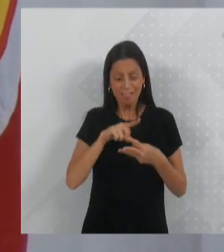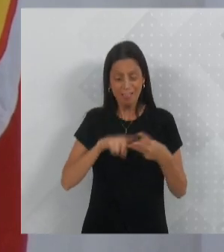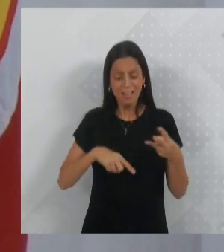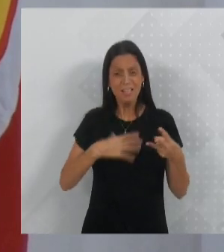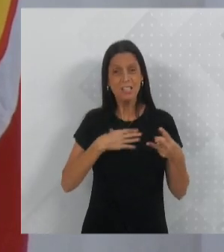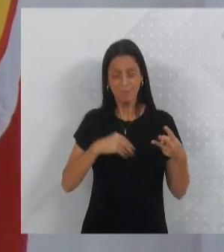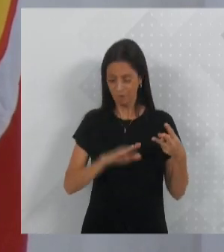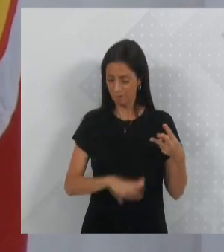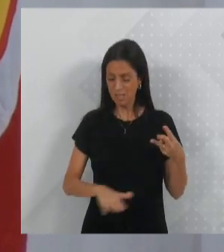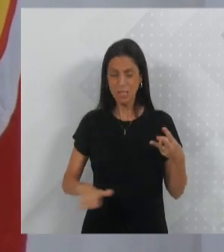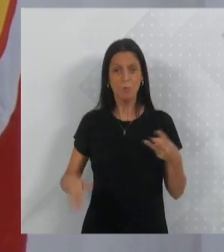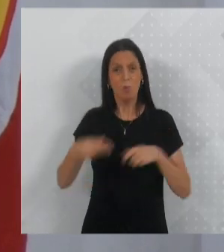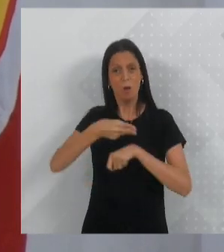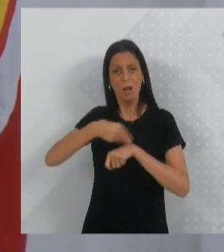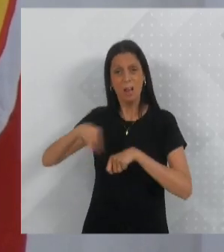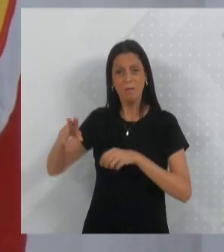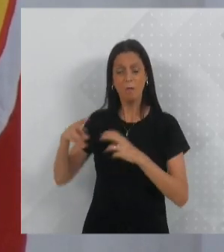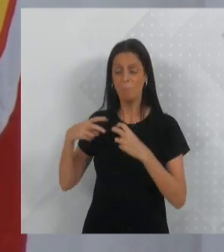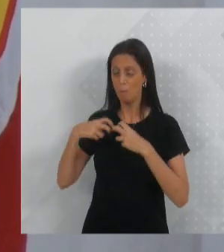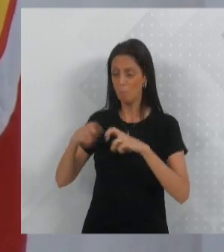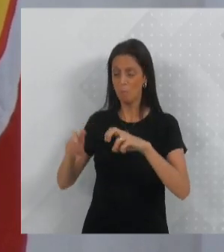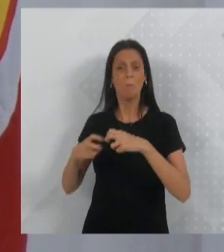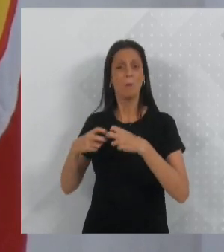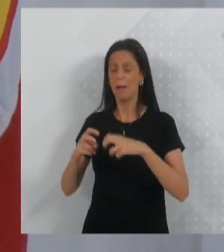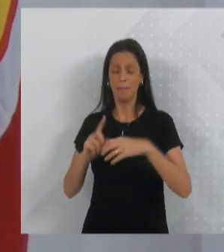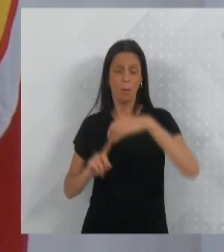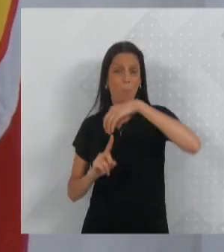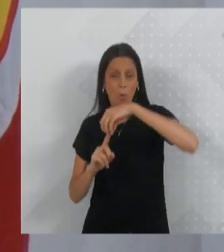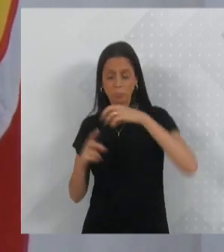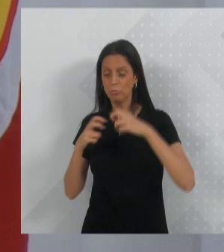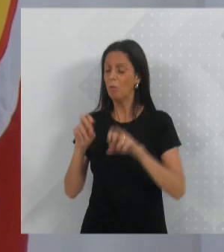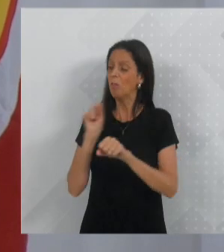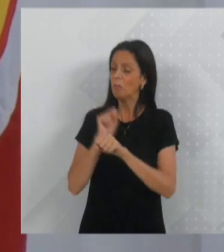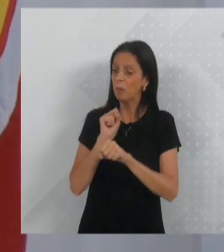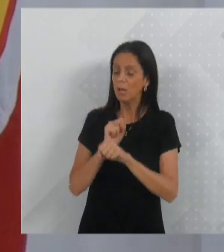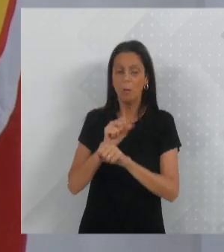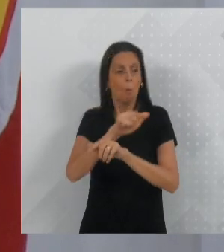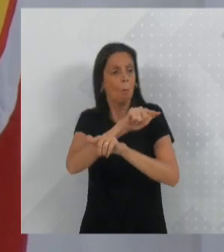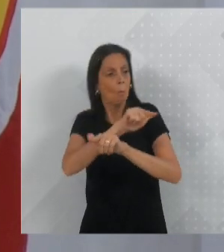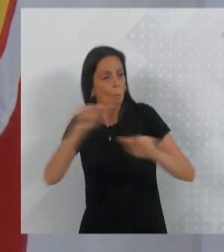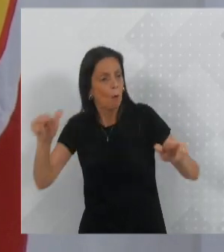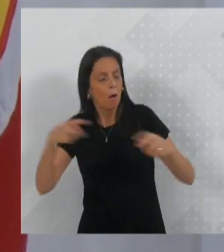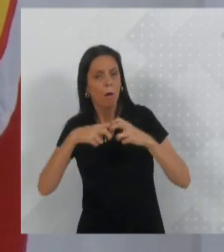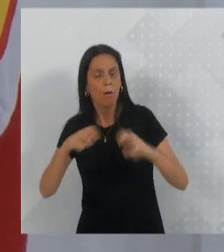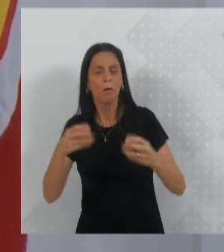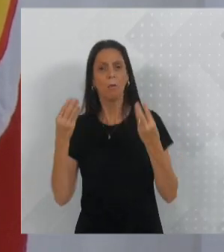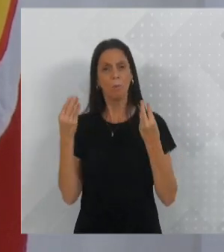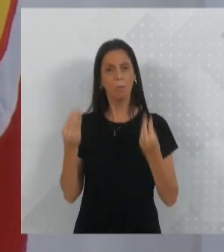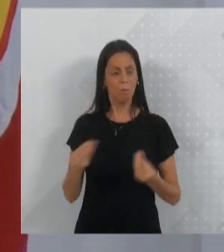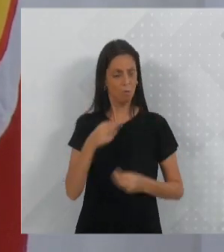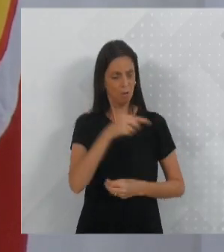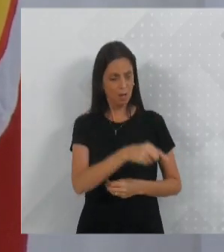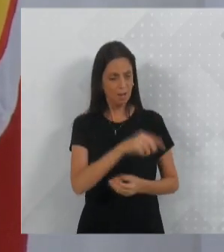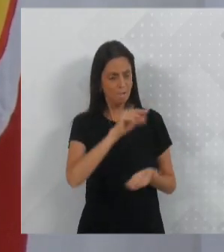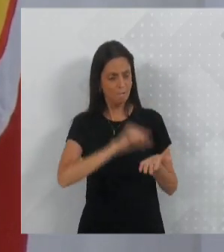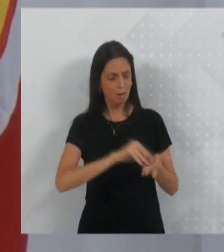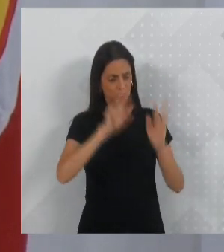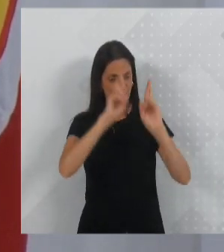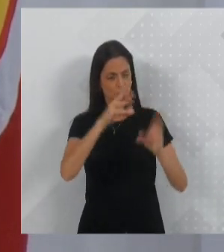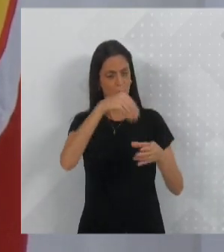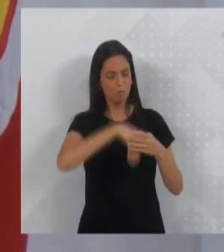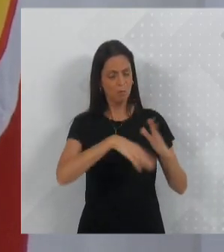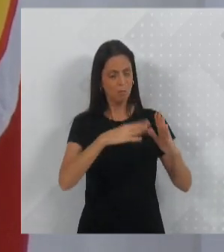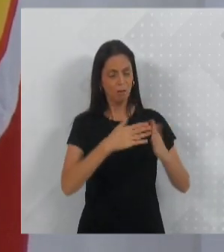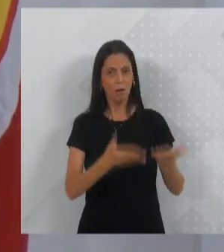manhã uma falta de respeito isso não tem Isso demonstra que não tem respeito nem dentro de casa e para deixar mais